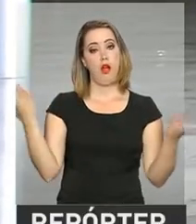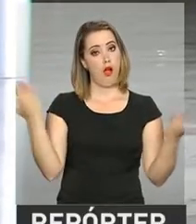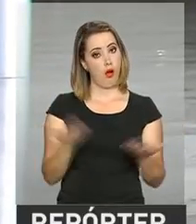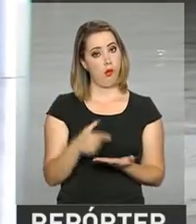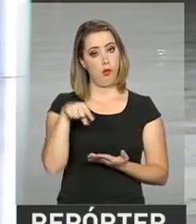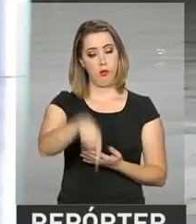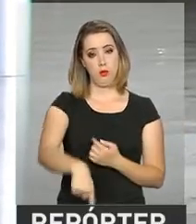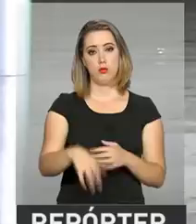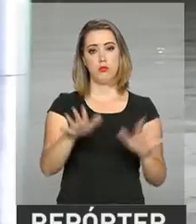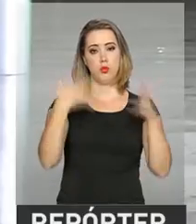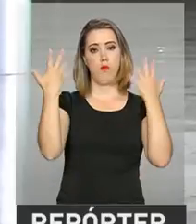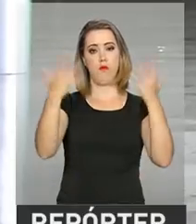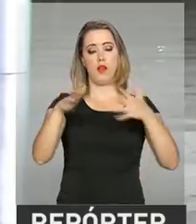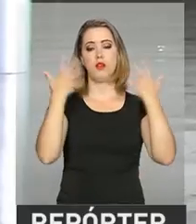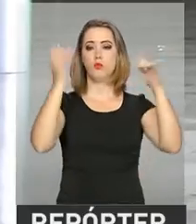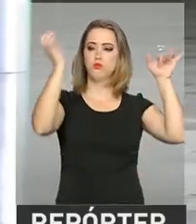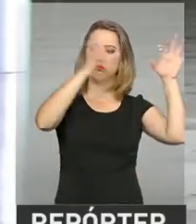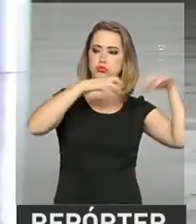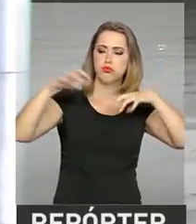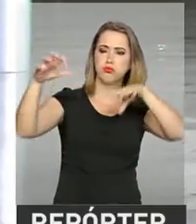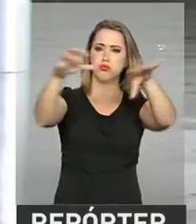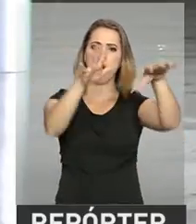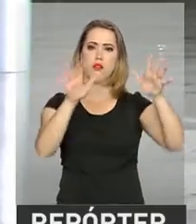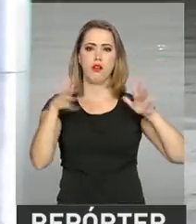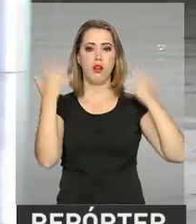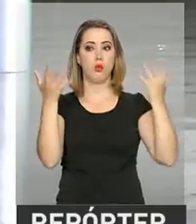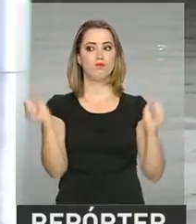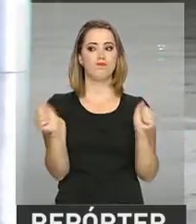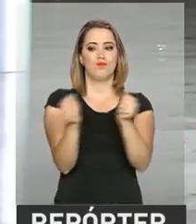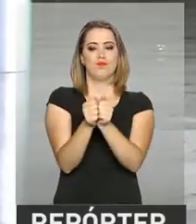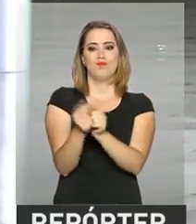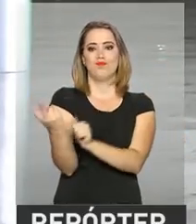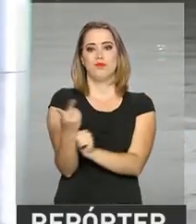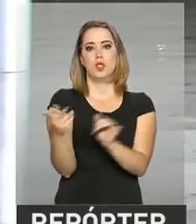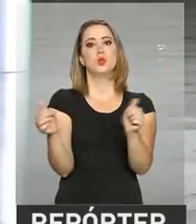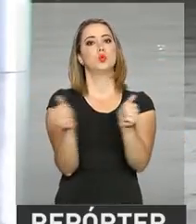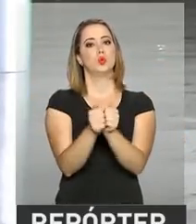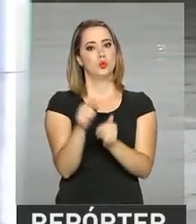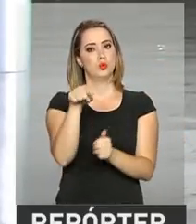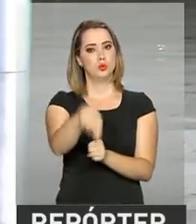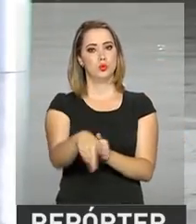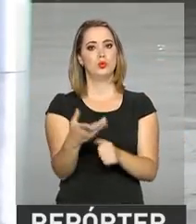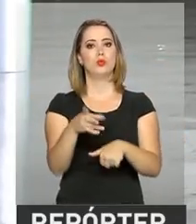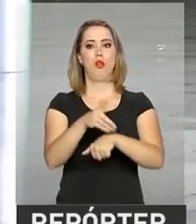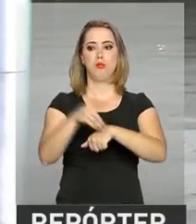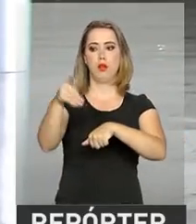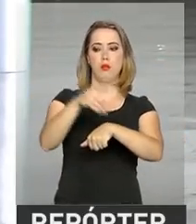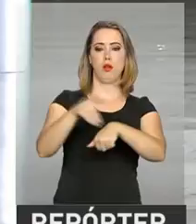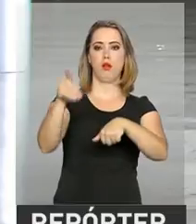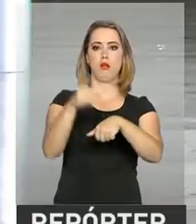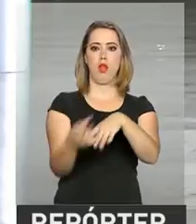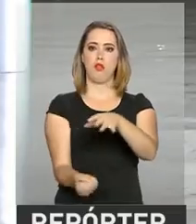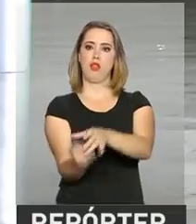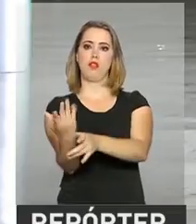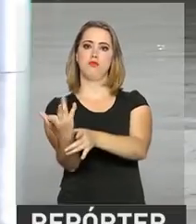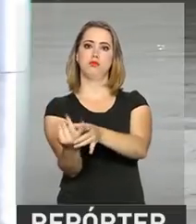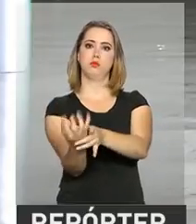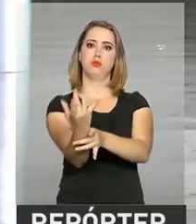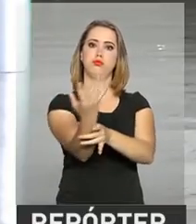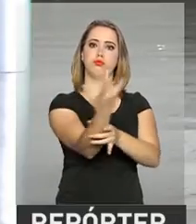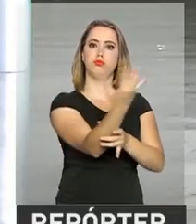verão por conta da chuva e do calor que os casos de dengue aumentam com a proliferação do aedes aegypti